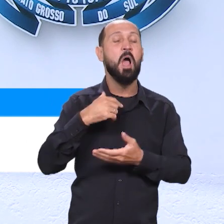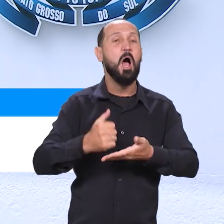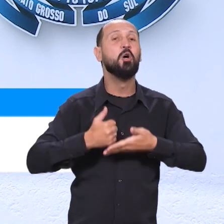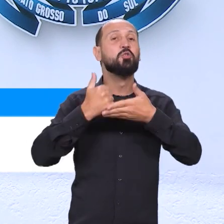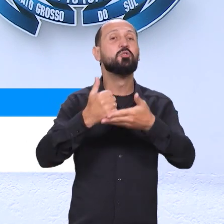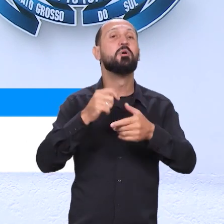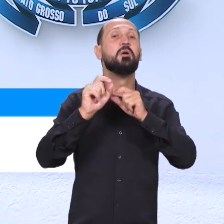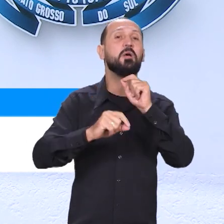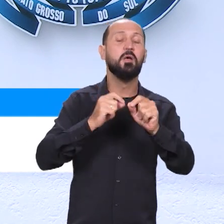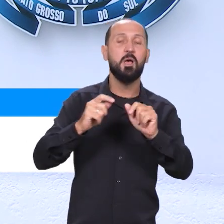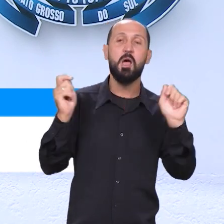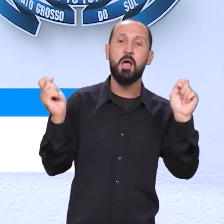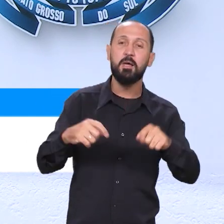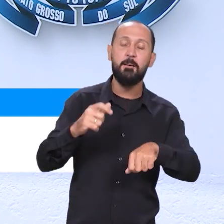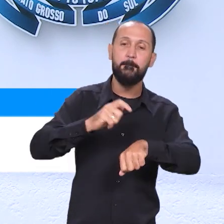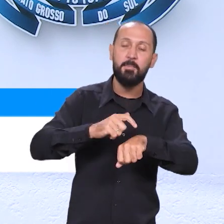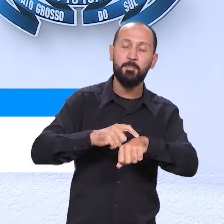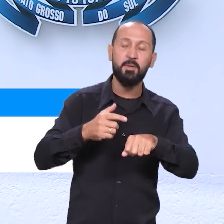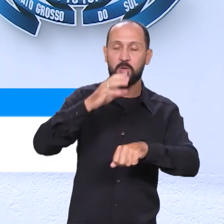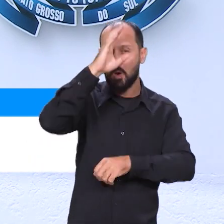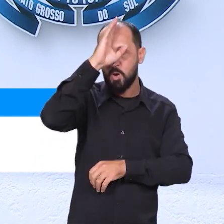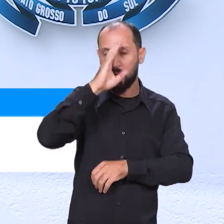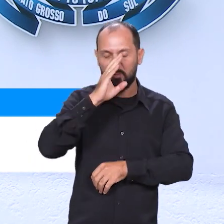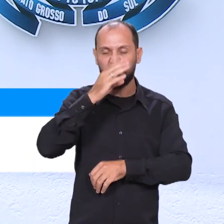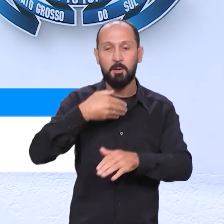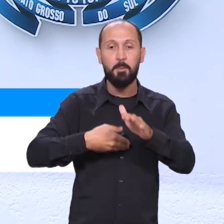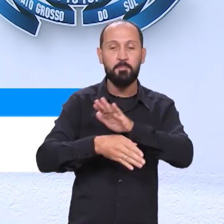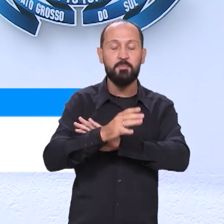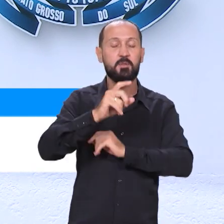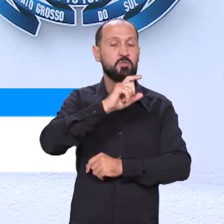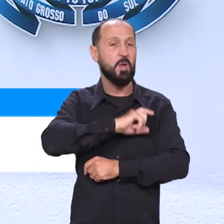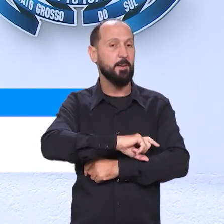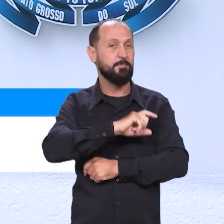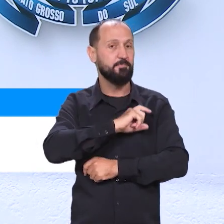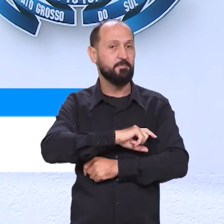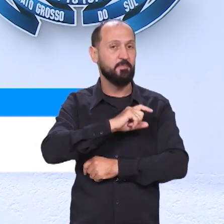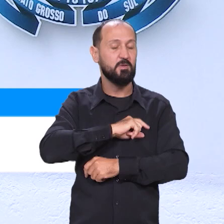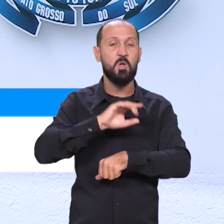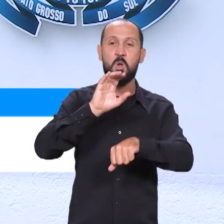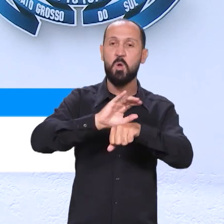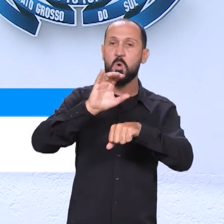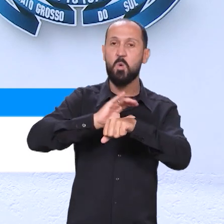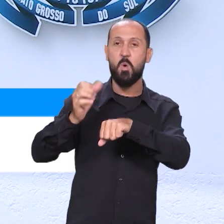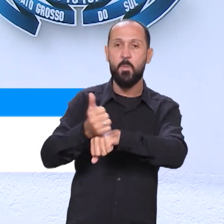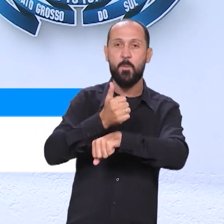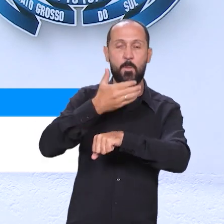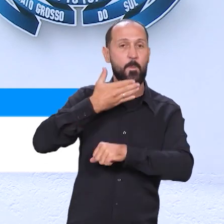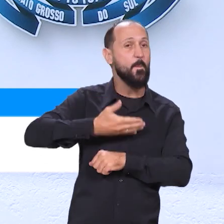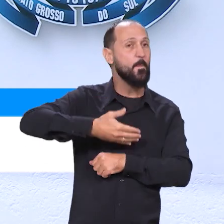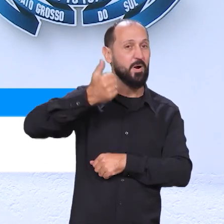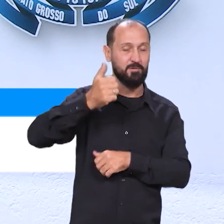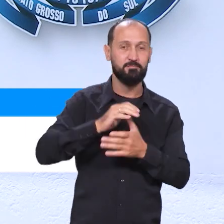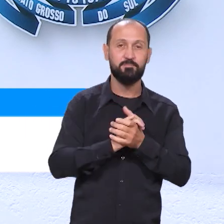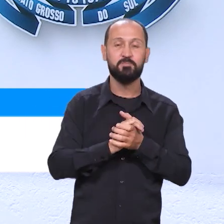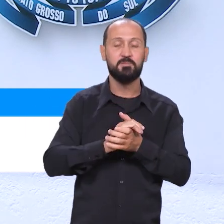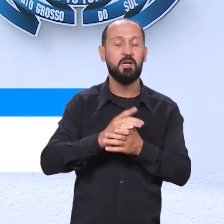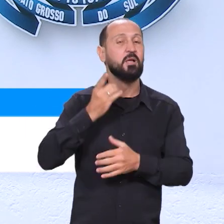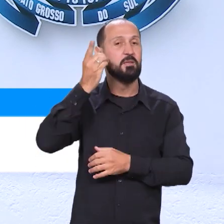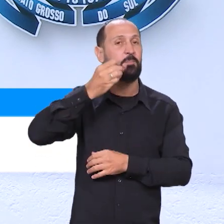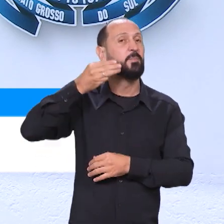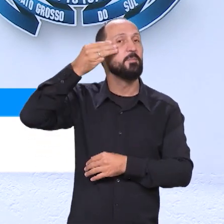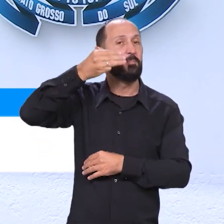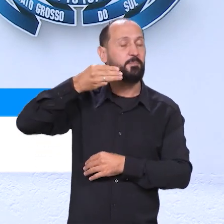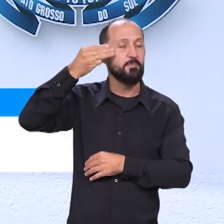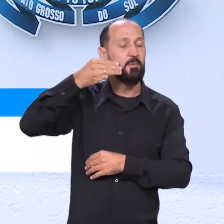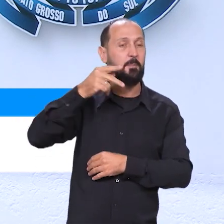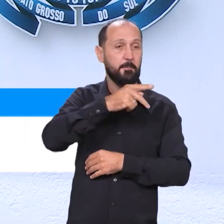dos benefícios é garantir o acesso gratuito ao processo de habilitação e cursos de qualificação. A deputada